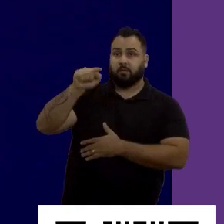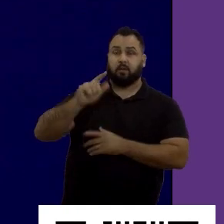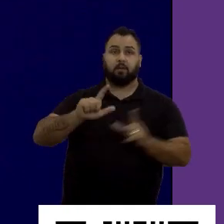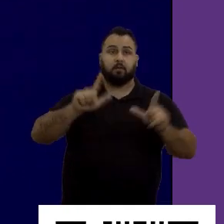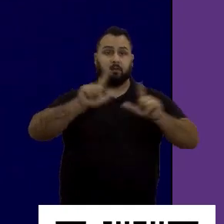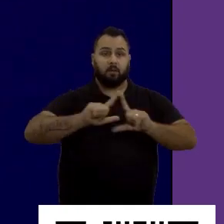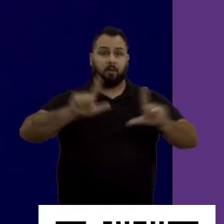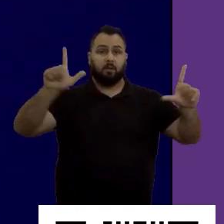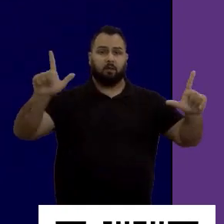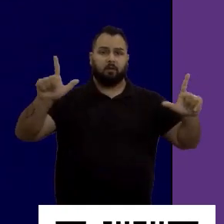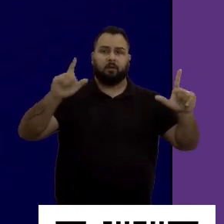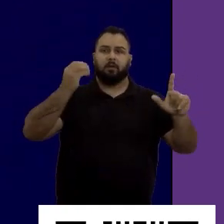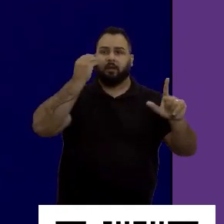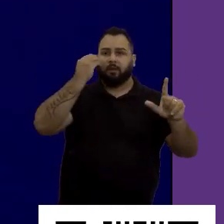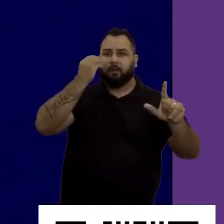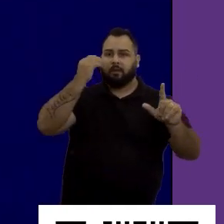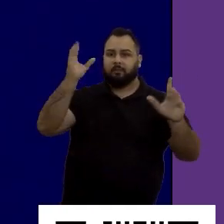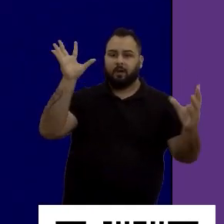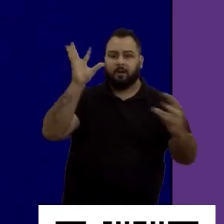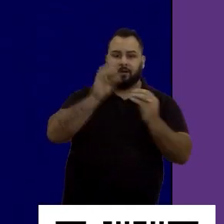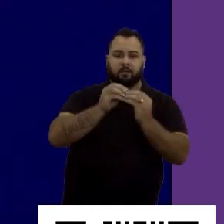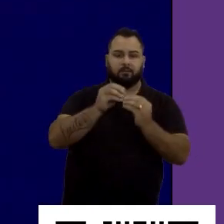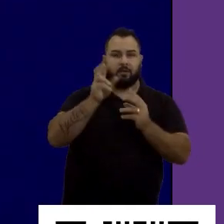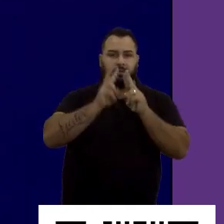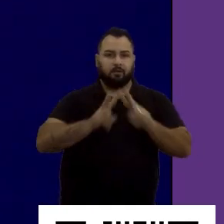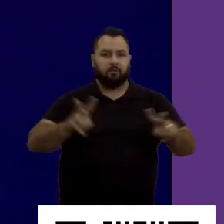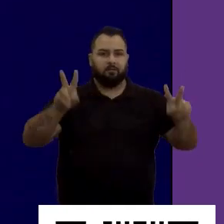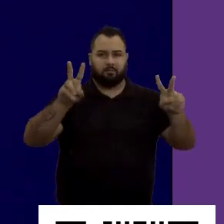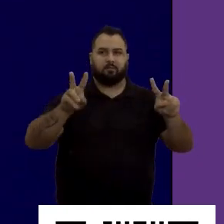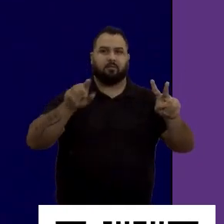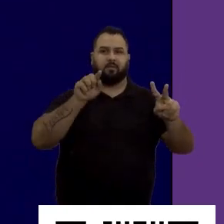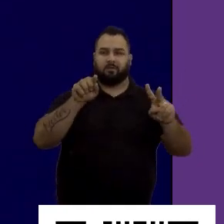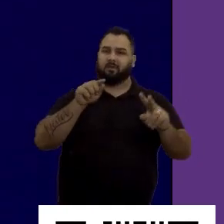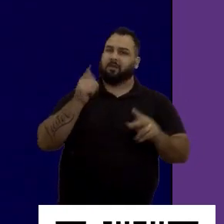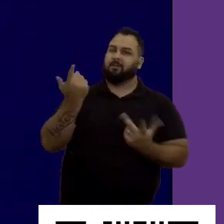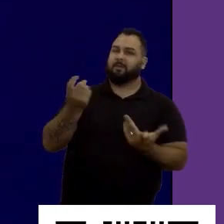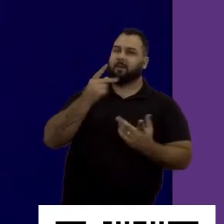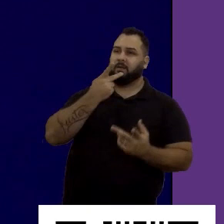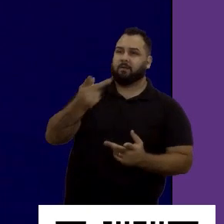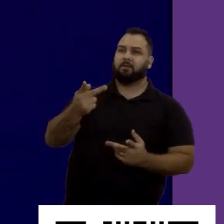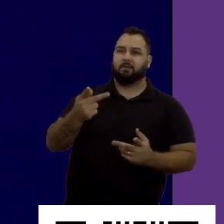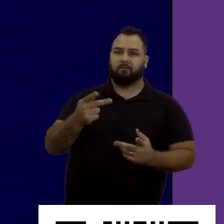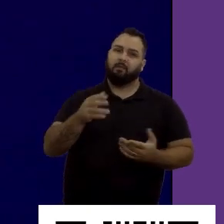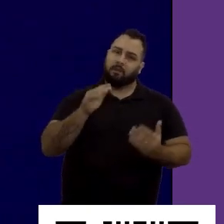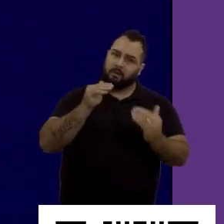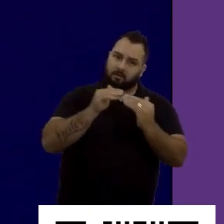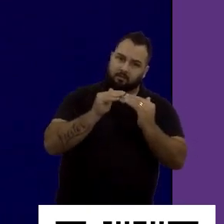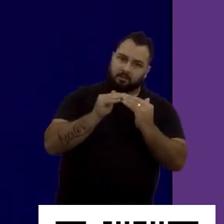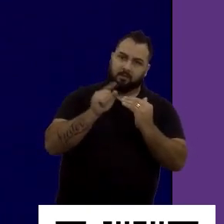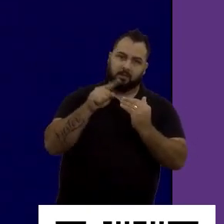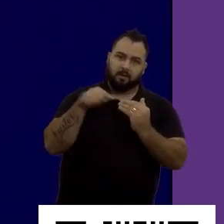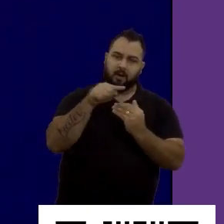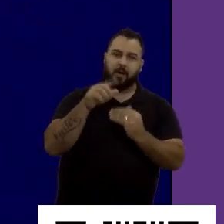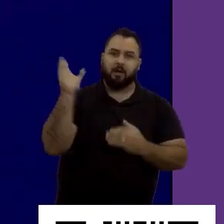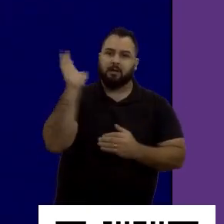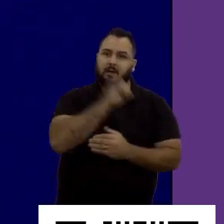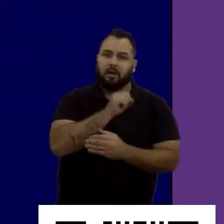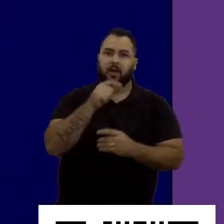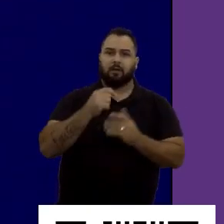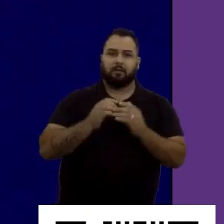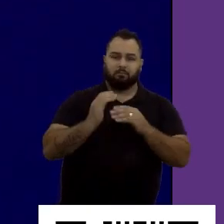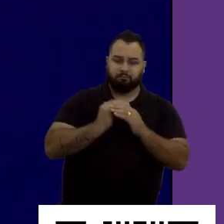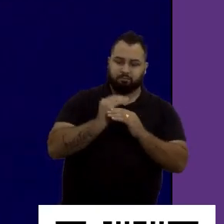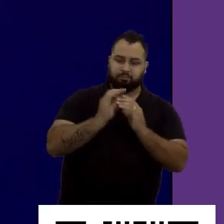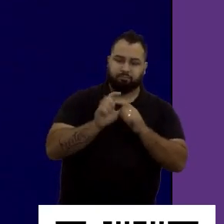é um jeito de tentar dar uma resumida visual naquilo que você falou então vê se tá combinando aí a agilidade o aumento da